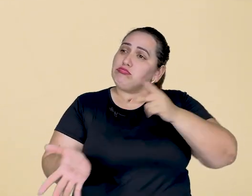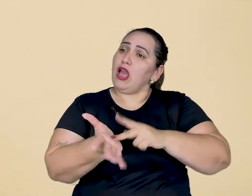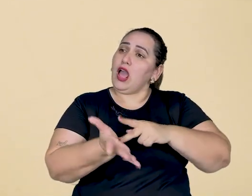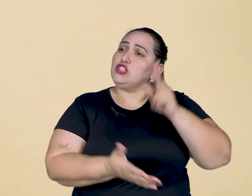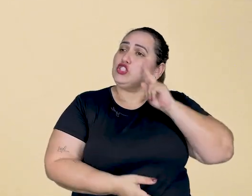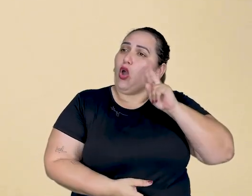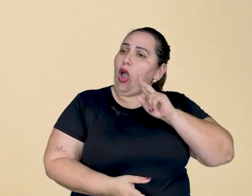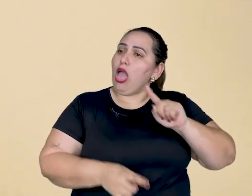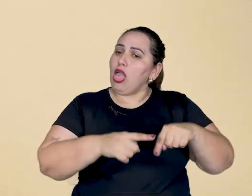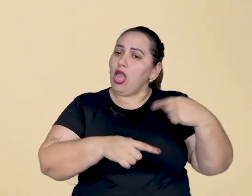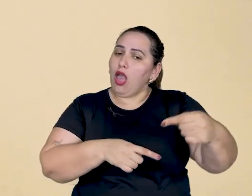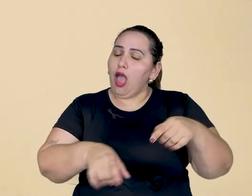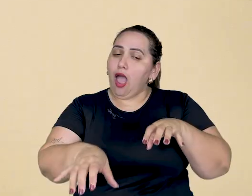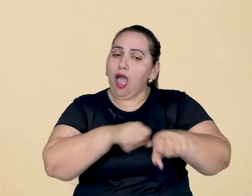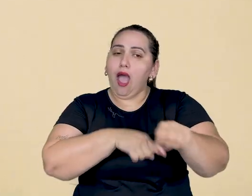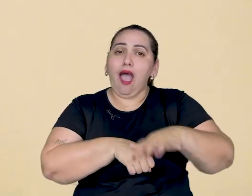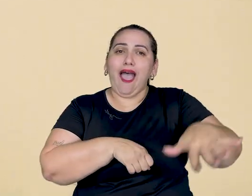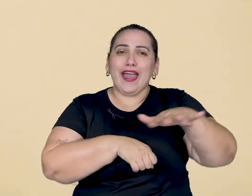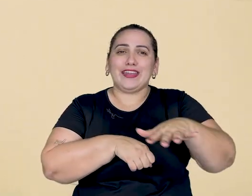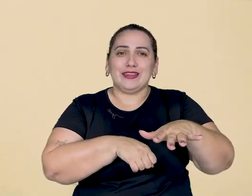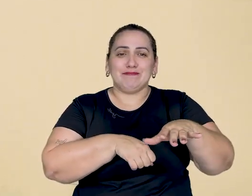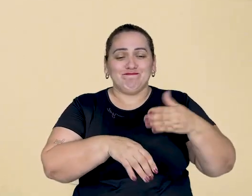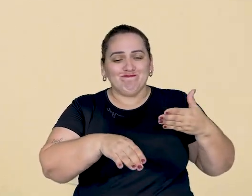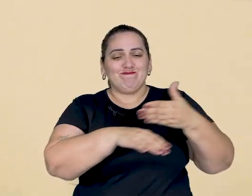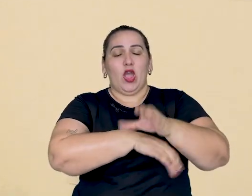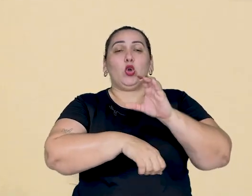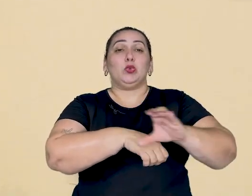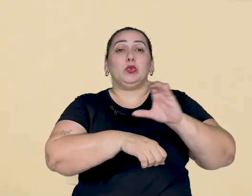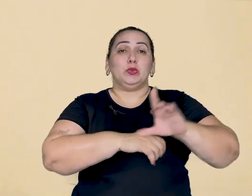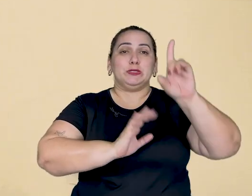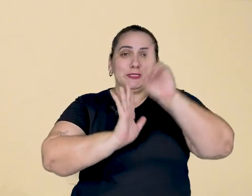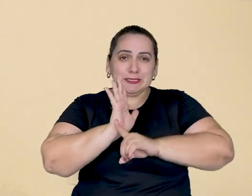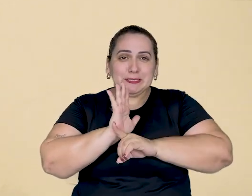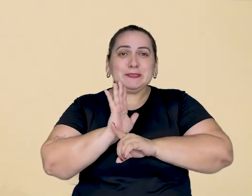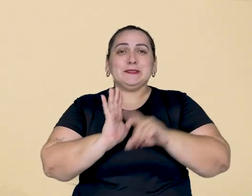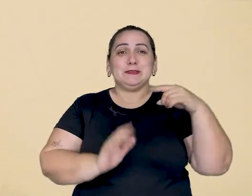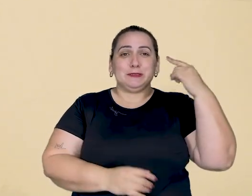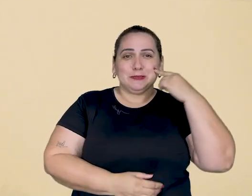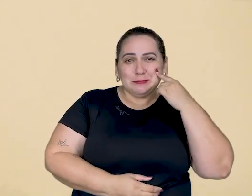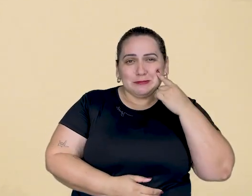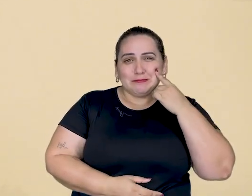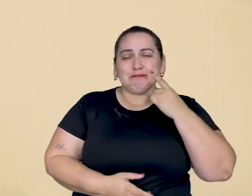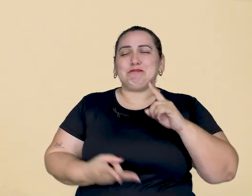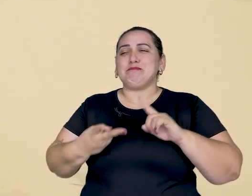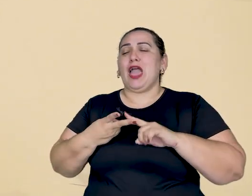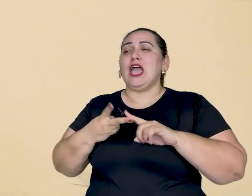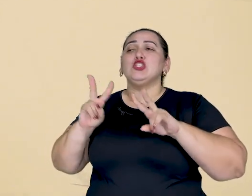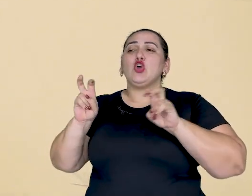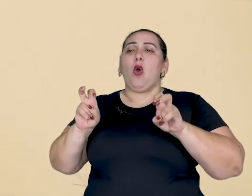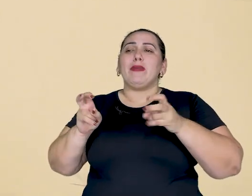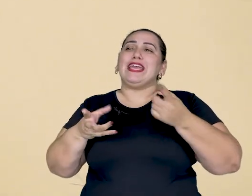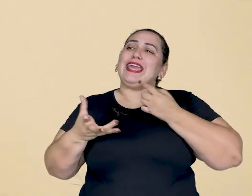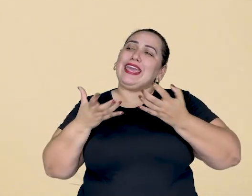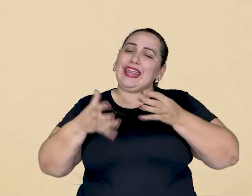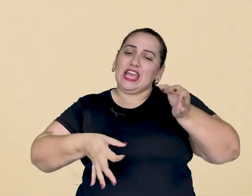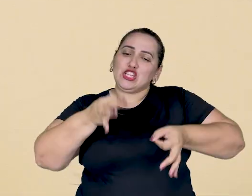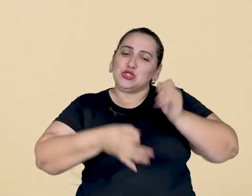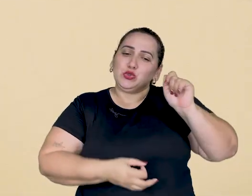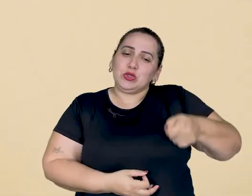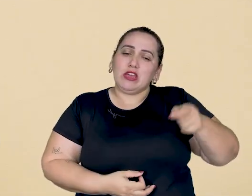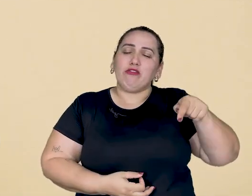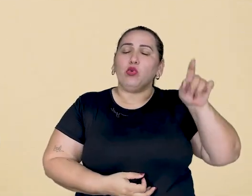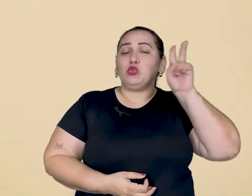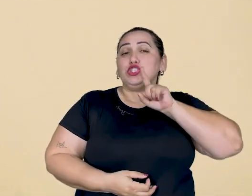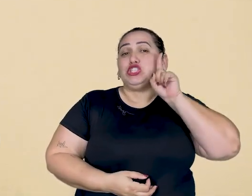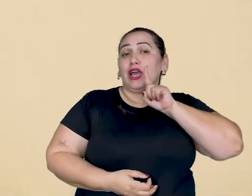também me fez seguir a carreira jurídica, entrar no curso de Direito. Aí, em relação à questão de ser juiz, foi um estágio que eu